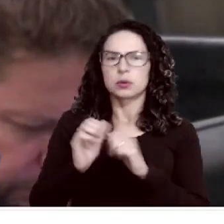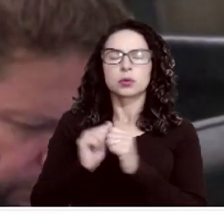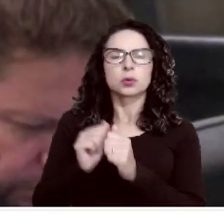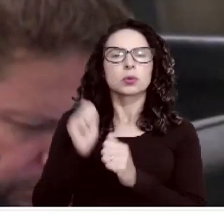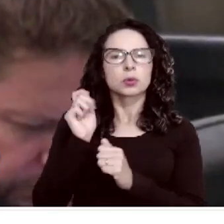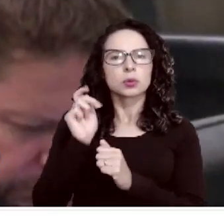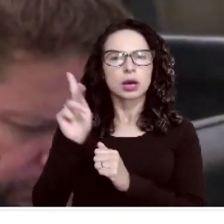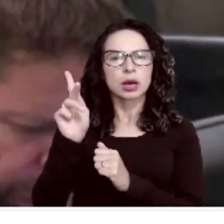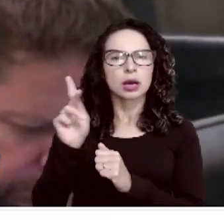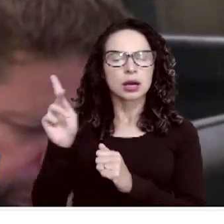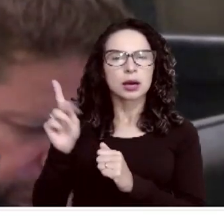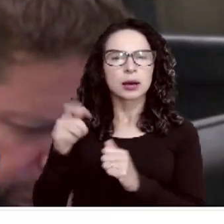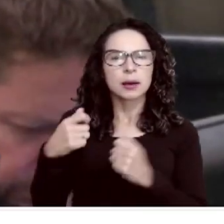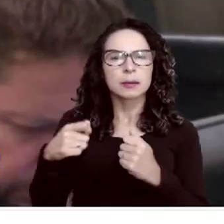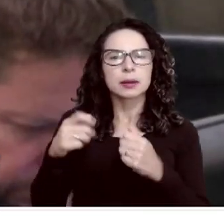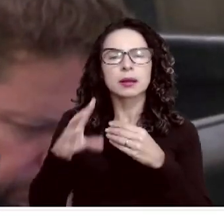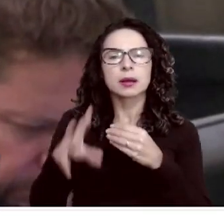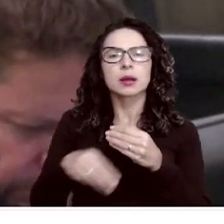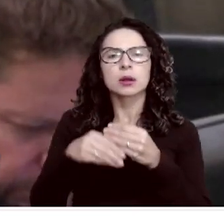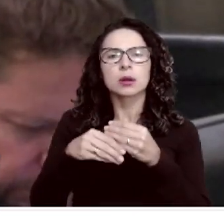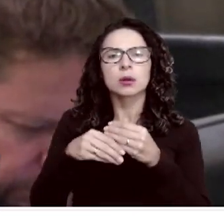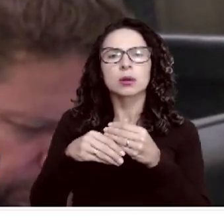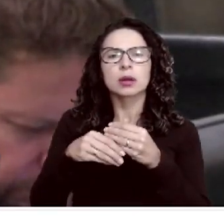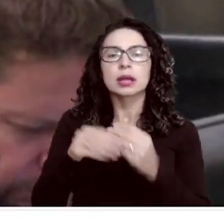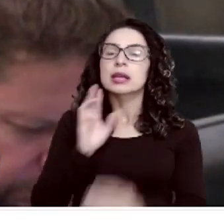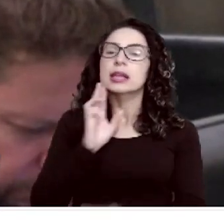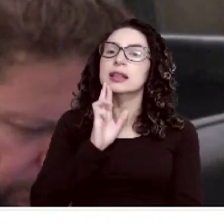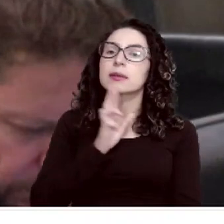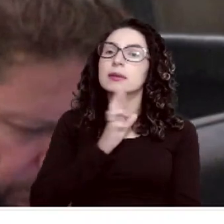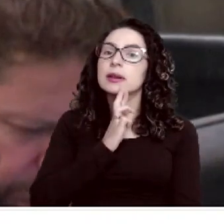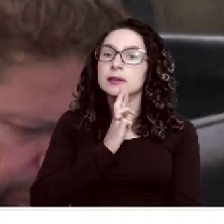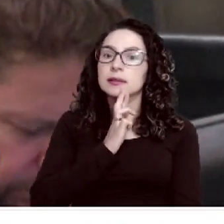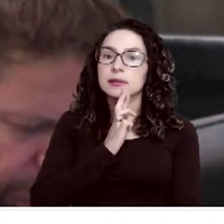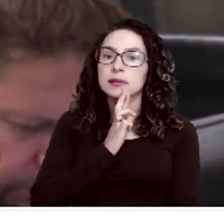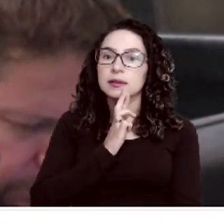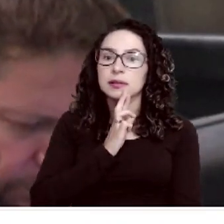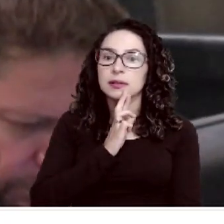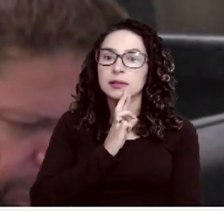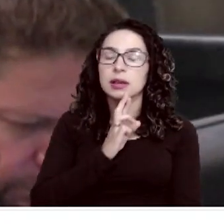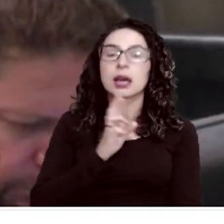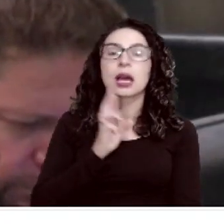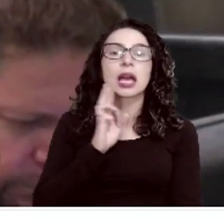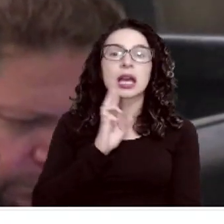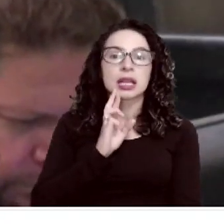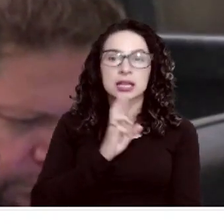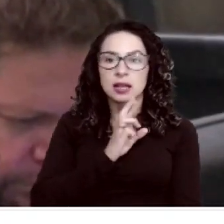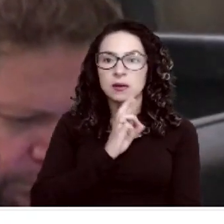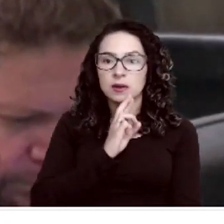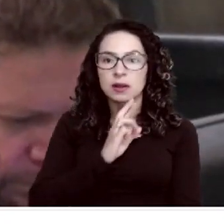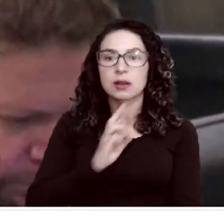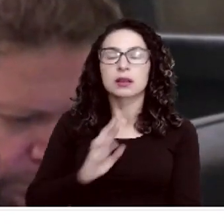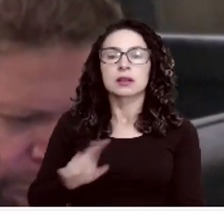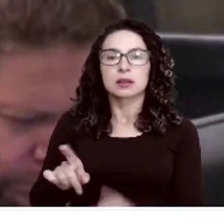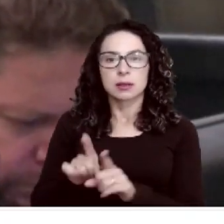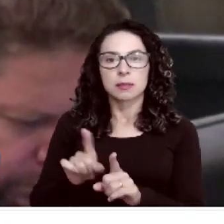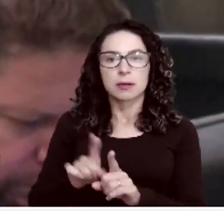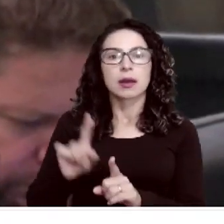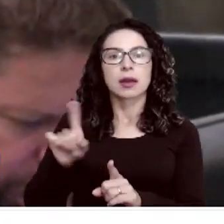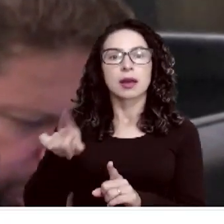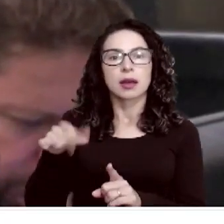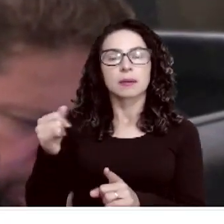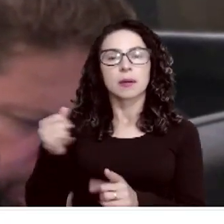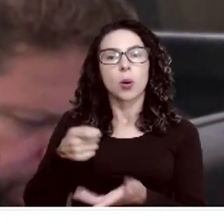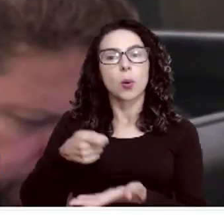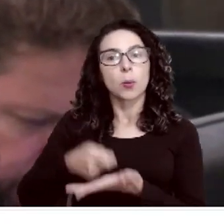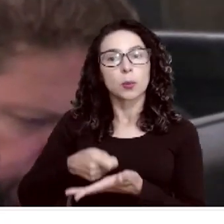nós precisamos incluir aí os restaurantes. Os restaurantes precisam ser obrigados a